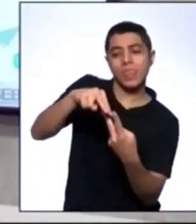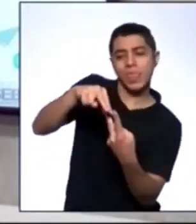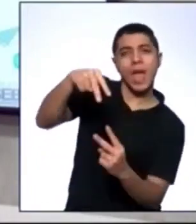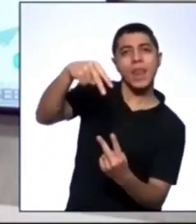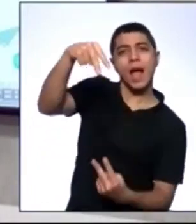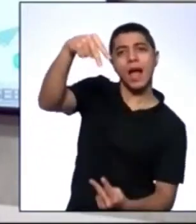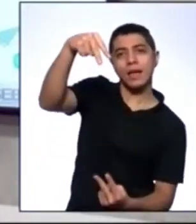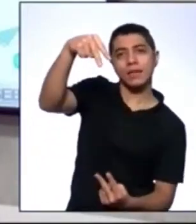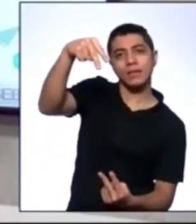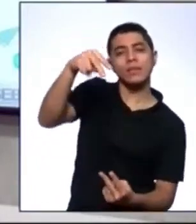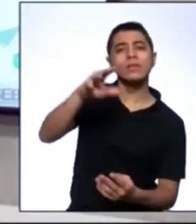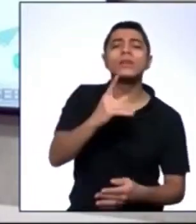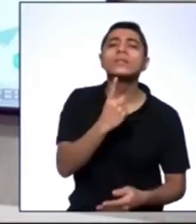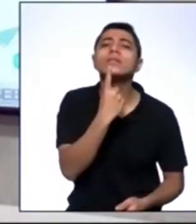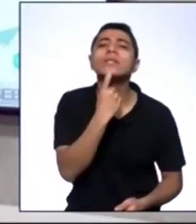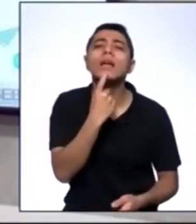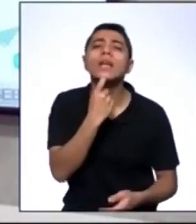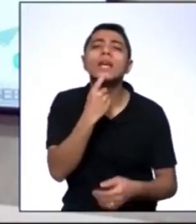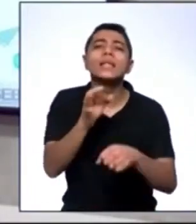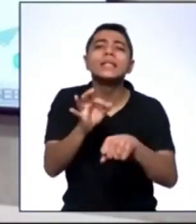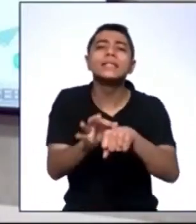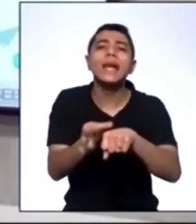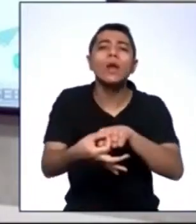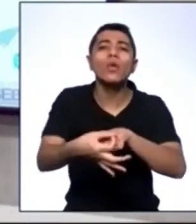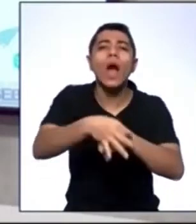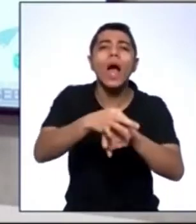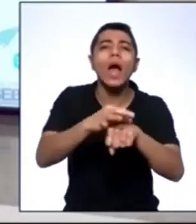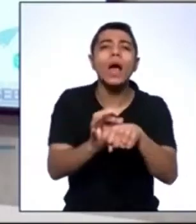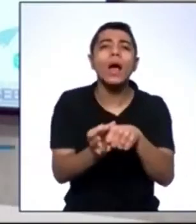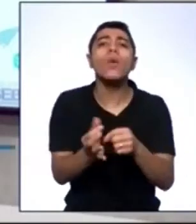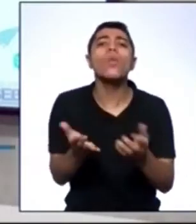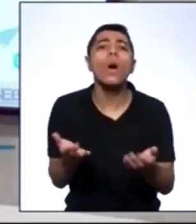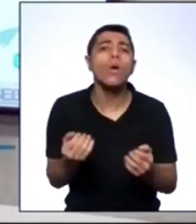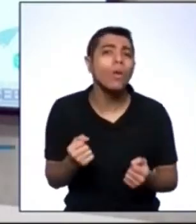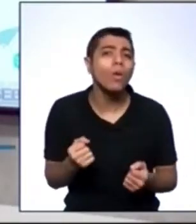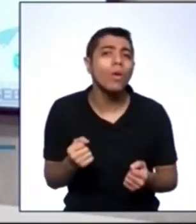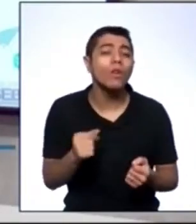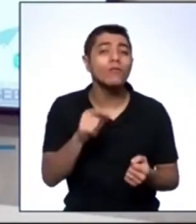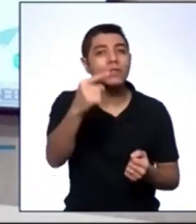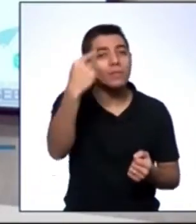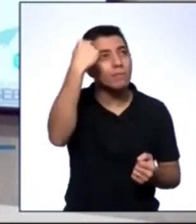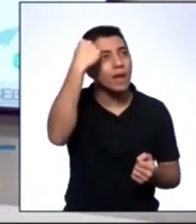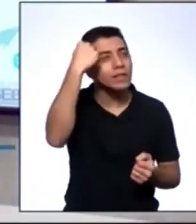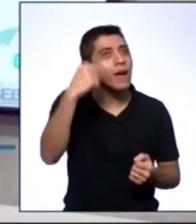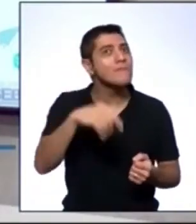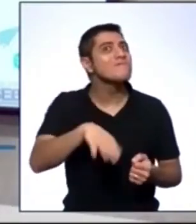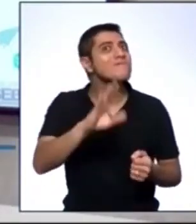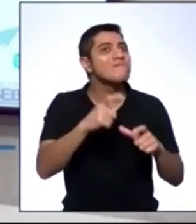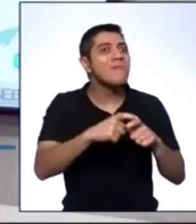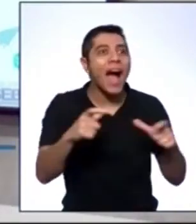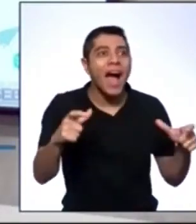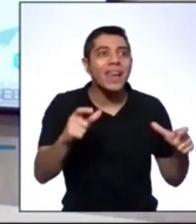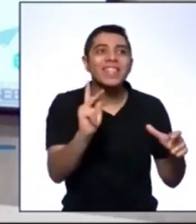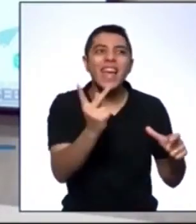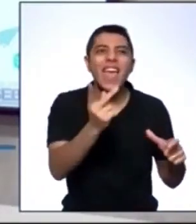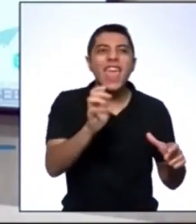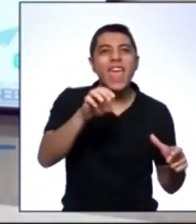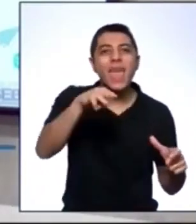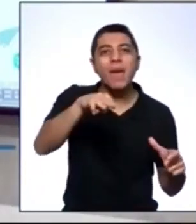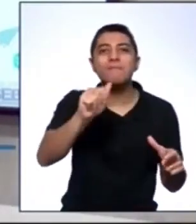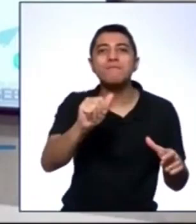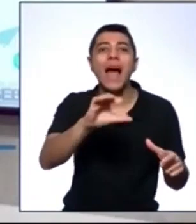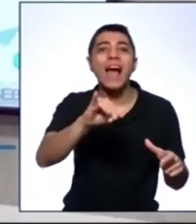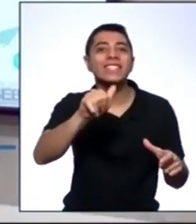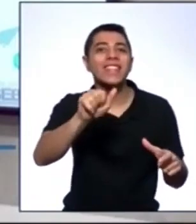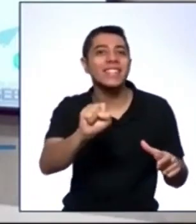sangue é retirado o DNA? Você pode pensar, as células mais numerosas são as hemácias. Não pega das hemácias, não. Hemácia